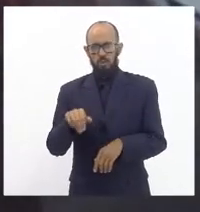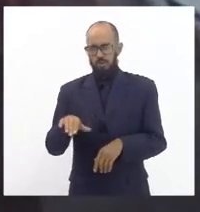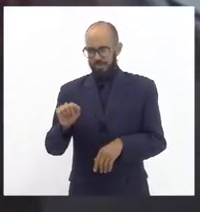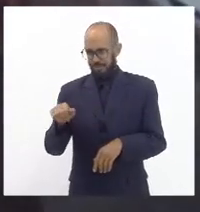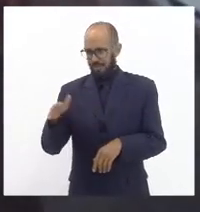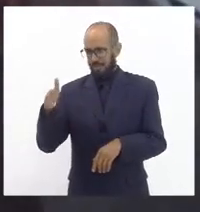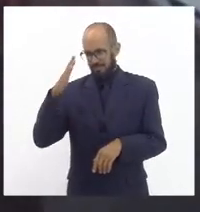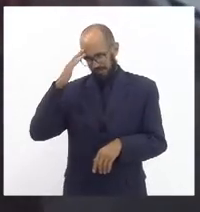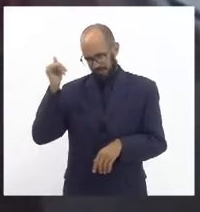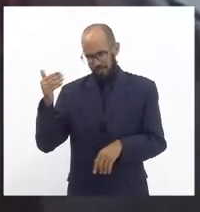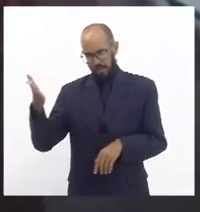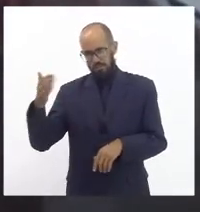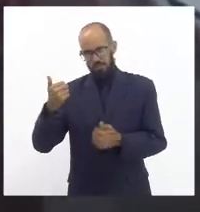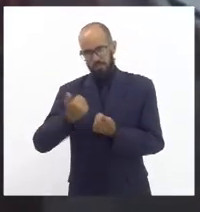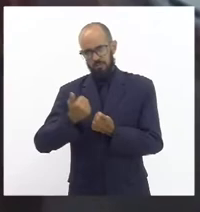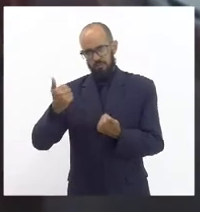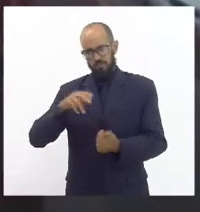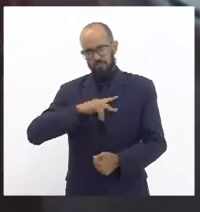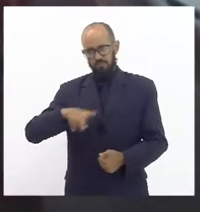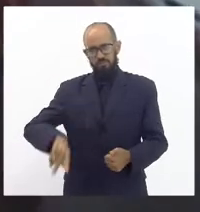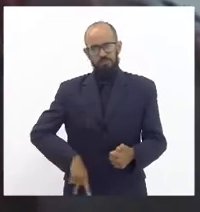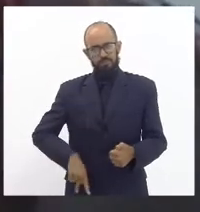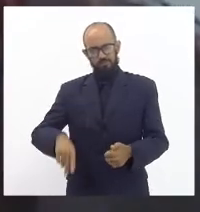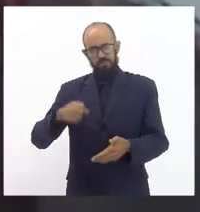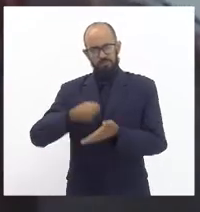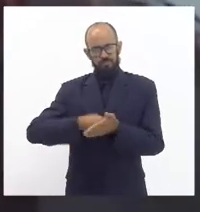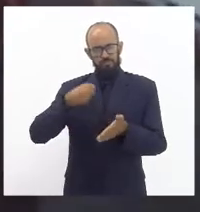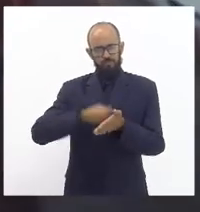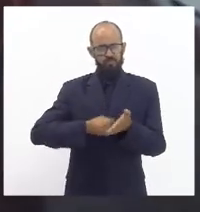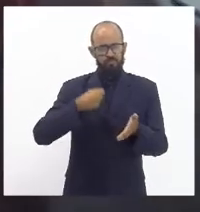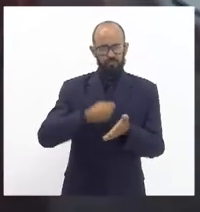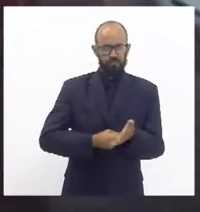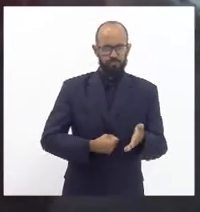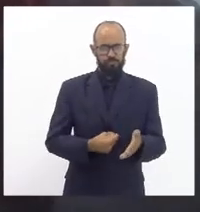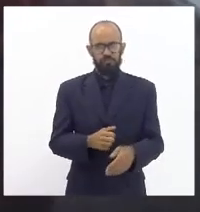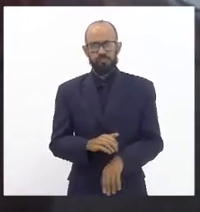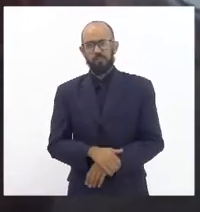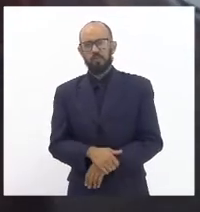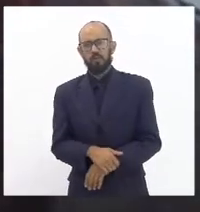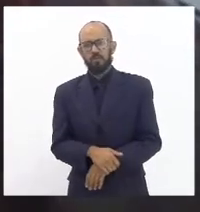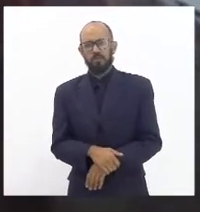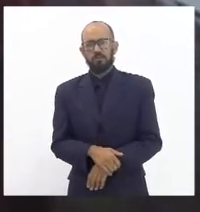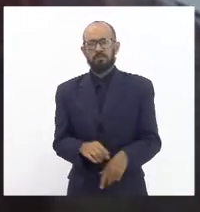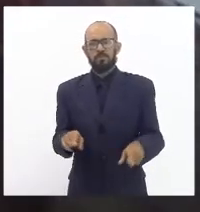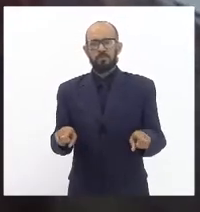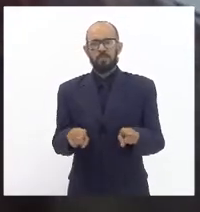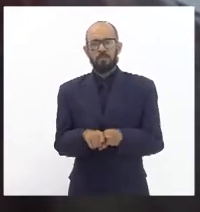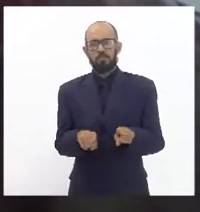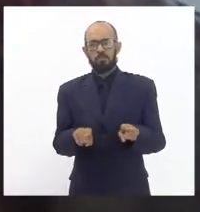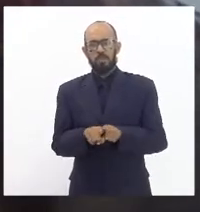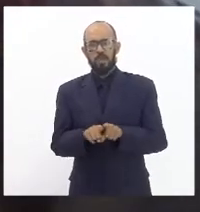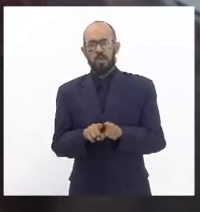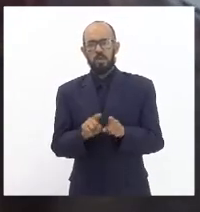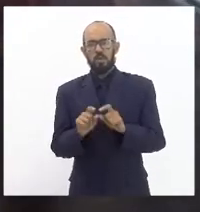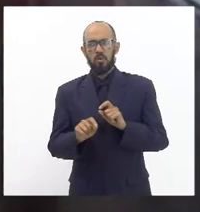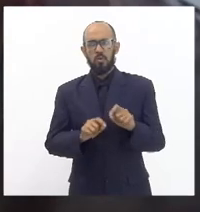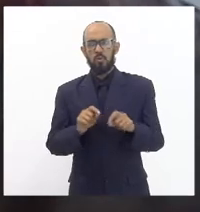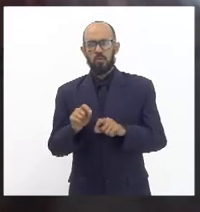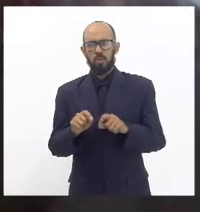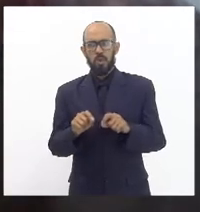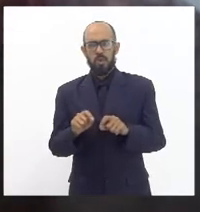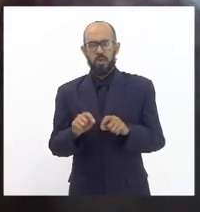Nossa vice-presidente ative combate viva ah e também uma